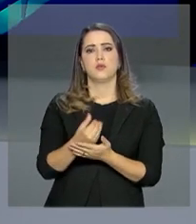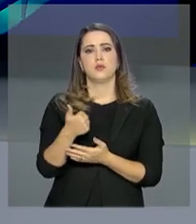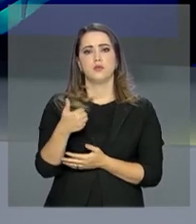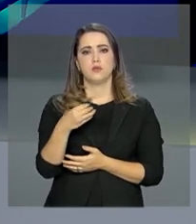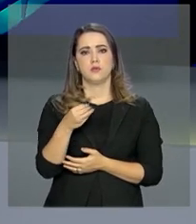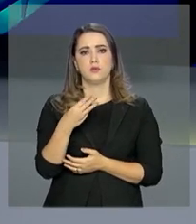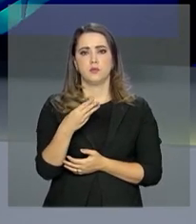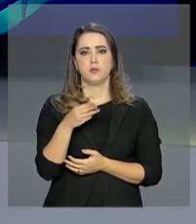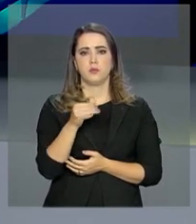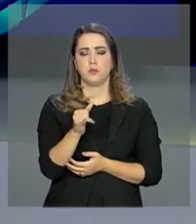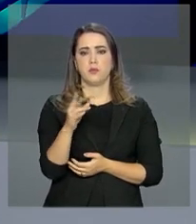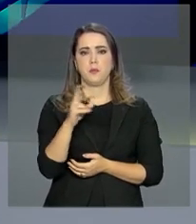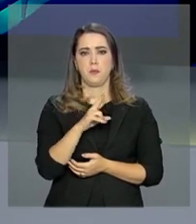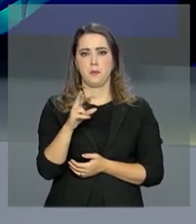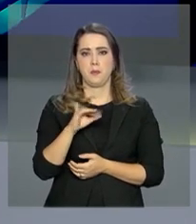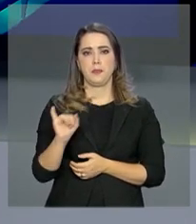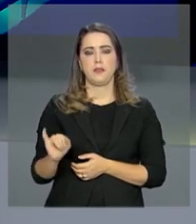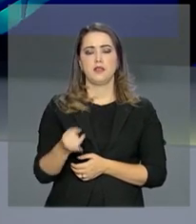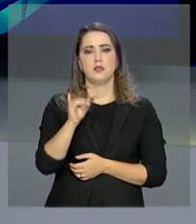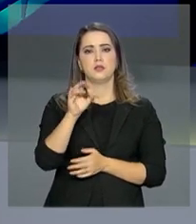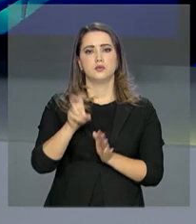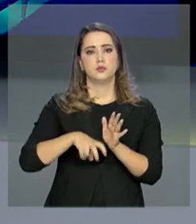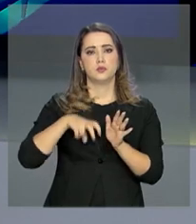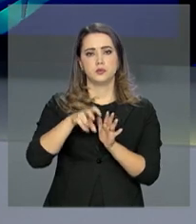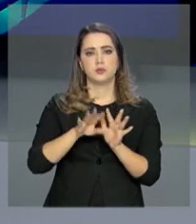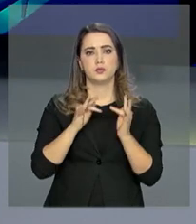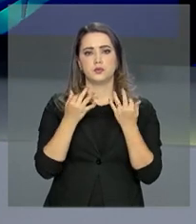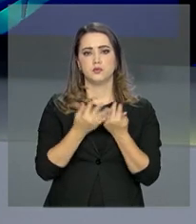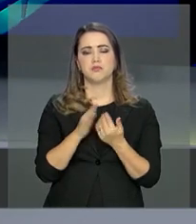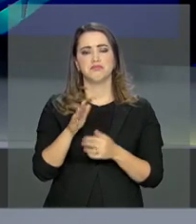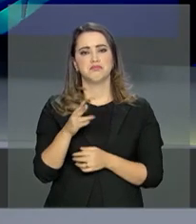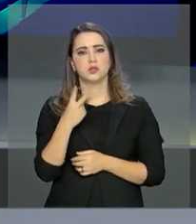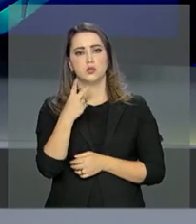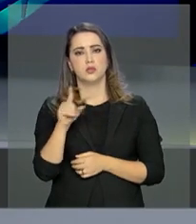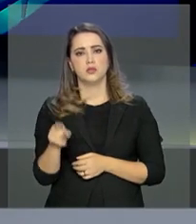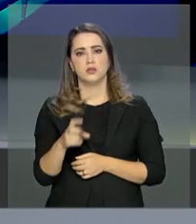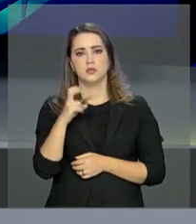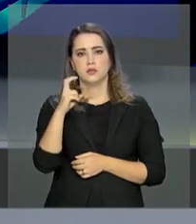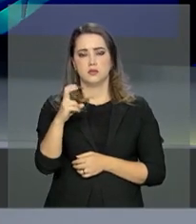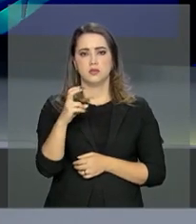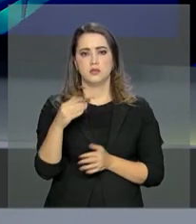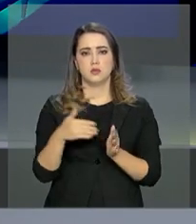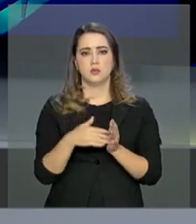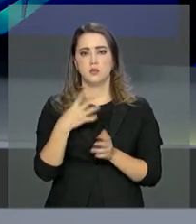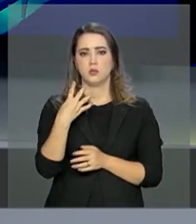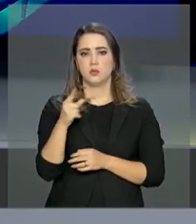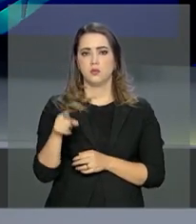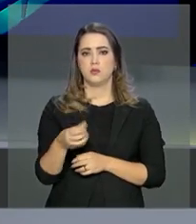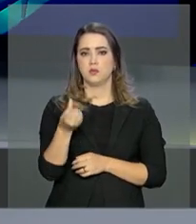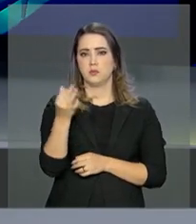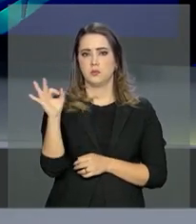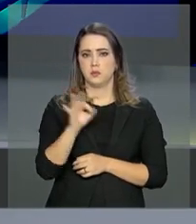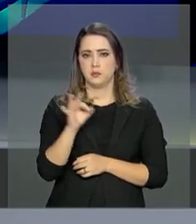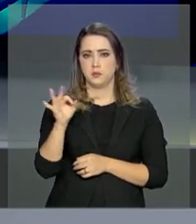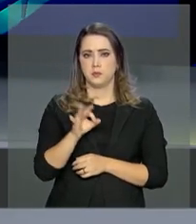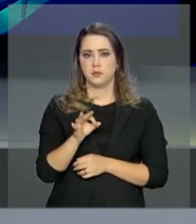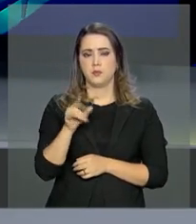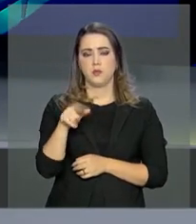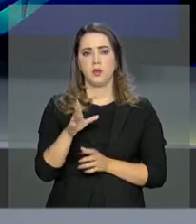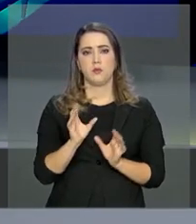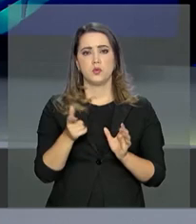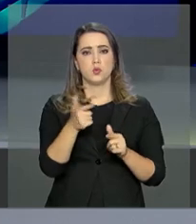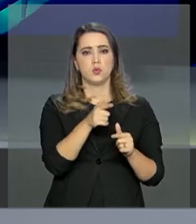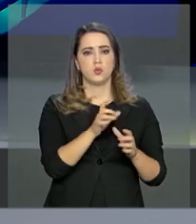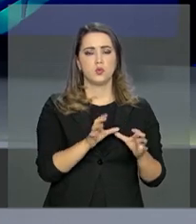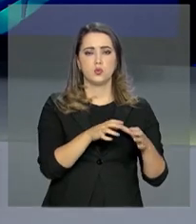103 bilhões de reais os juros para a agricultura familiar variam entre dois e meio e 4,6 por cento para os